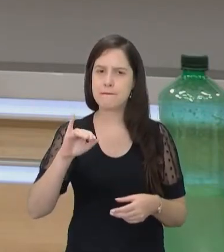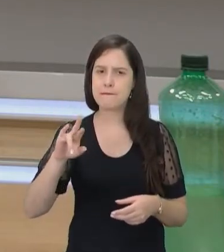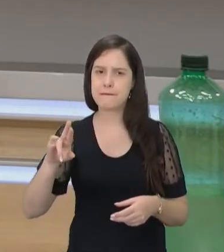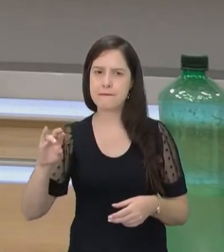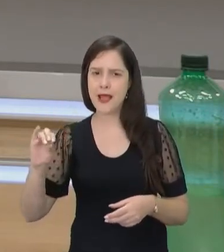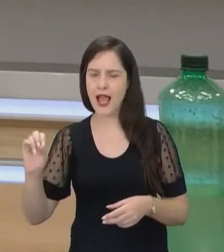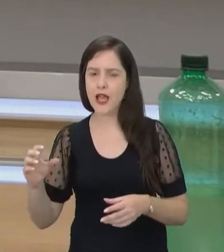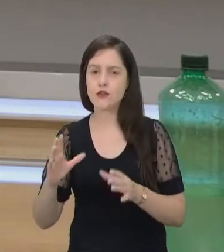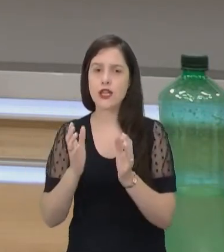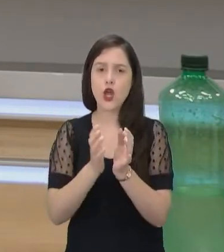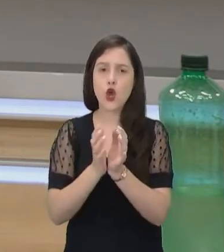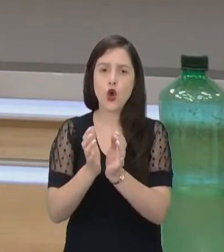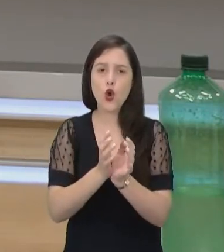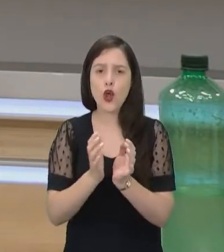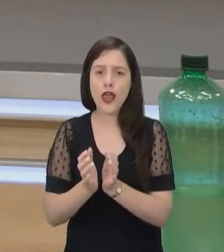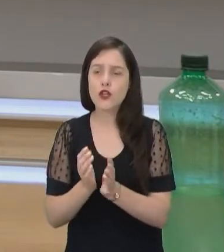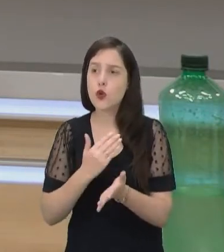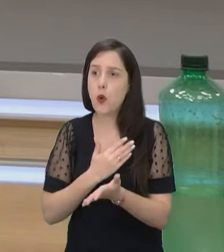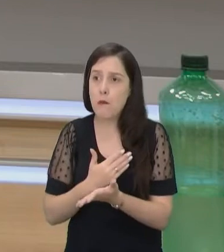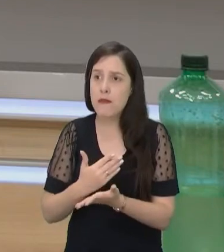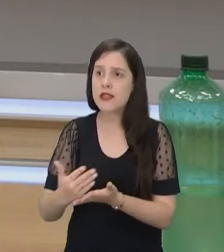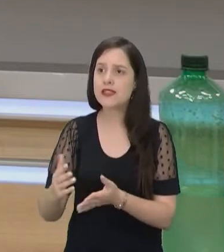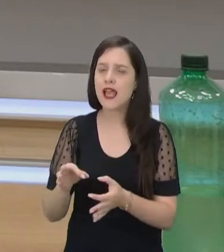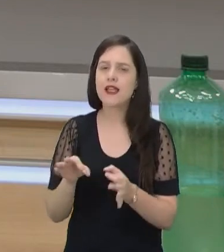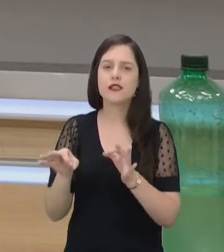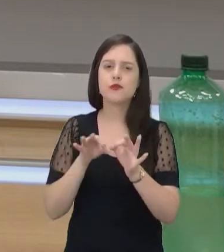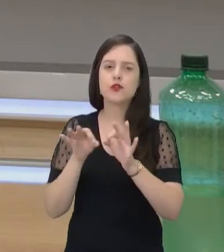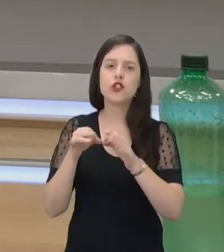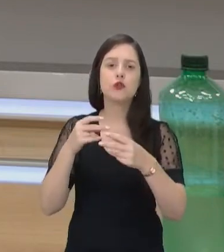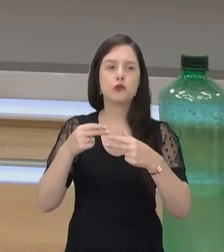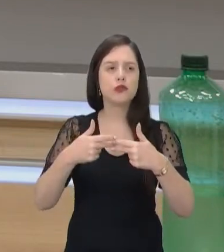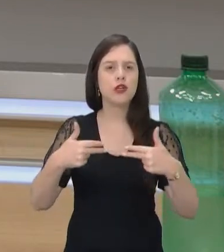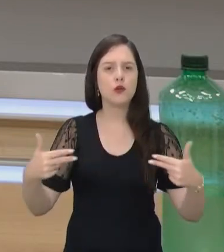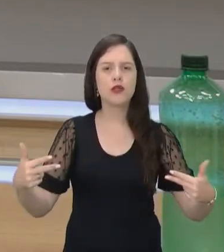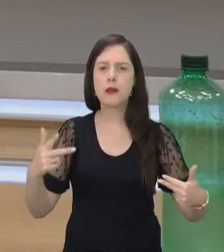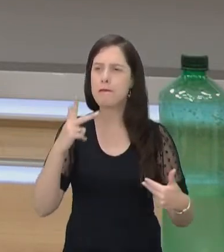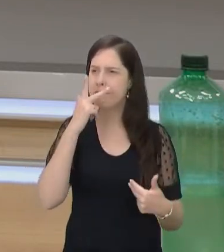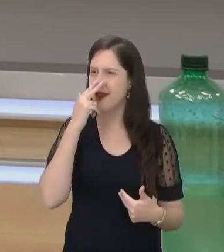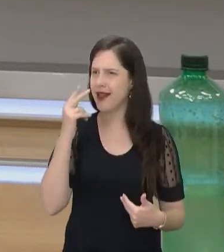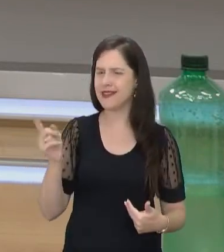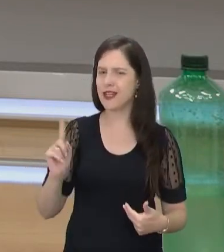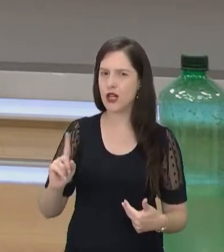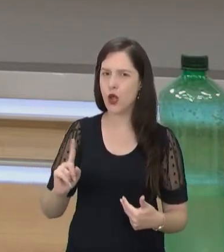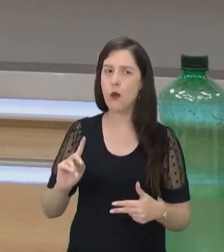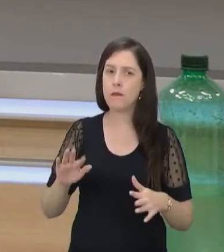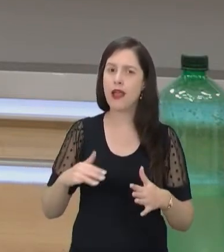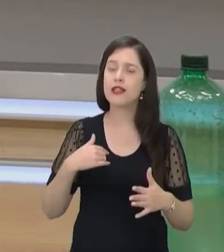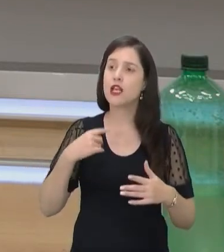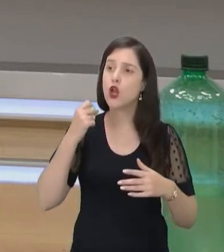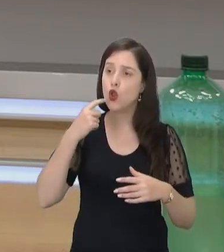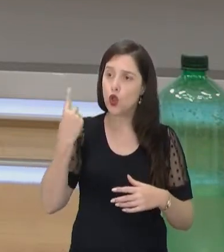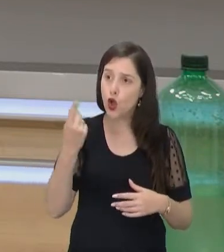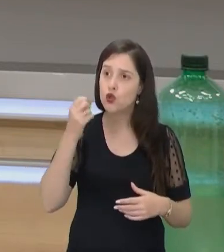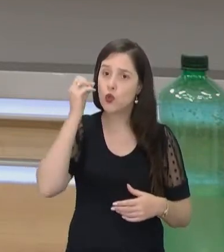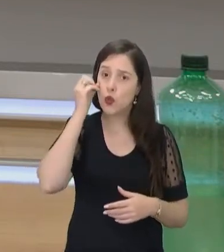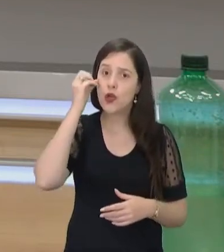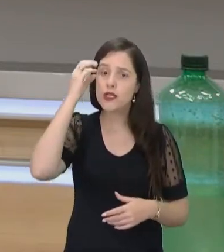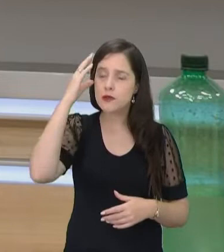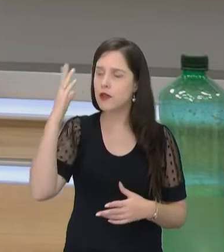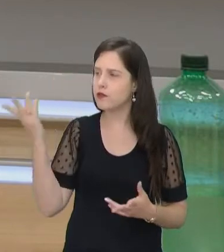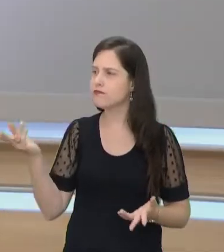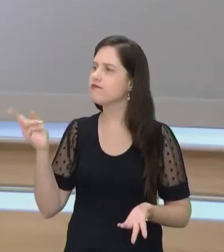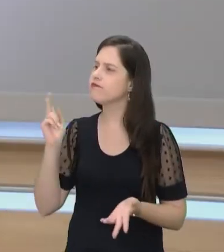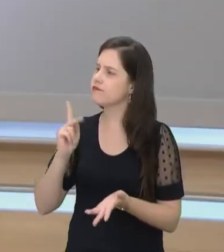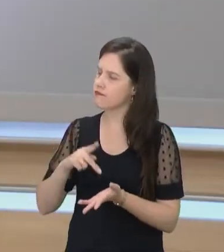tentarem começar um projeto, são tantas coisas ali que parece que não, mas a gente pega o nosso conhecimento e leva para frente.